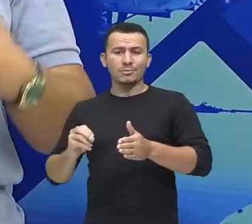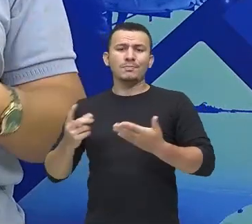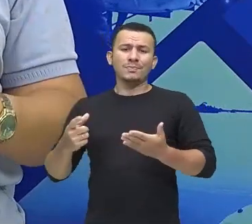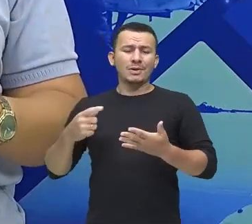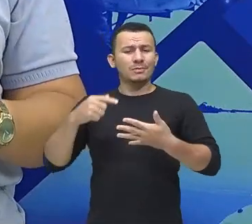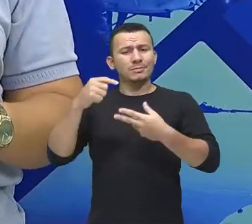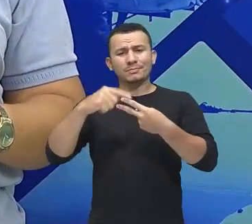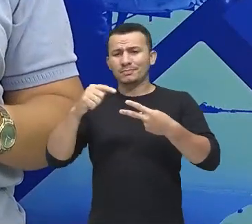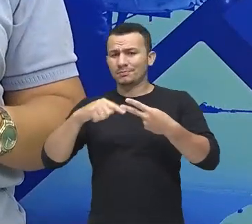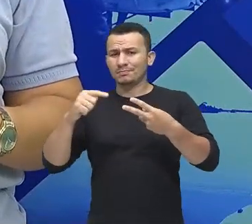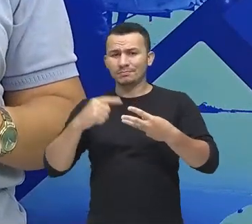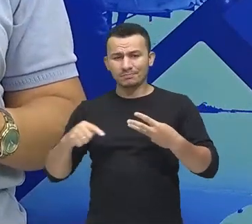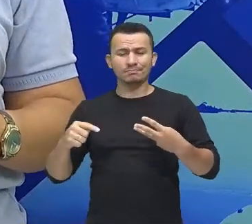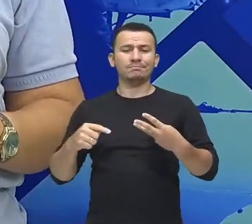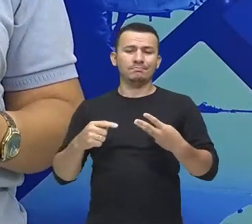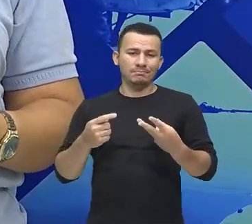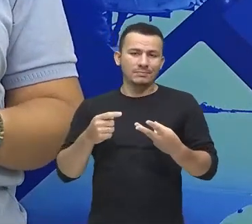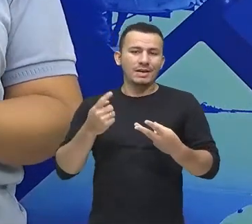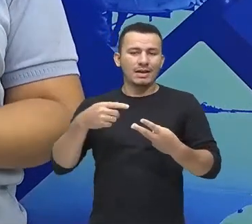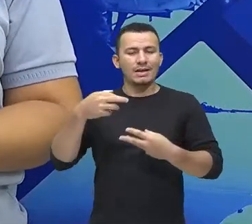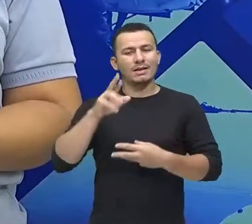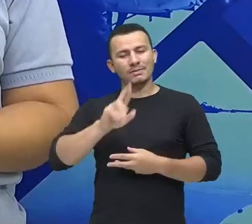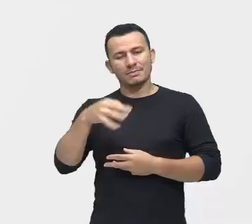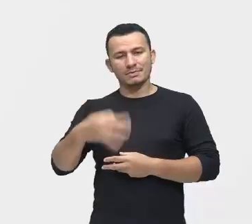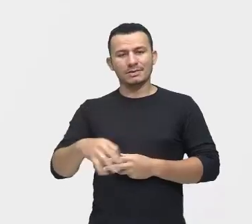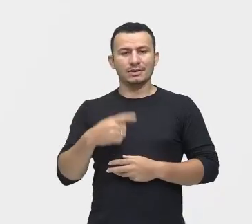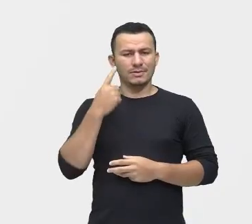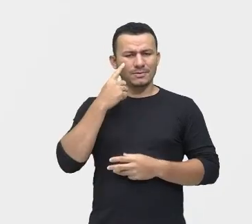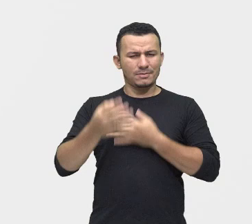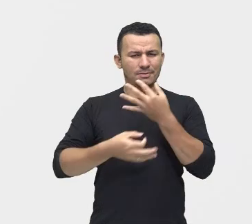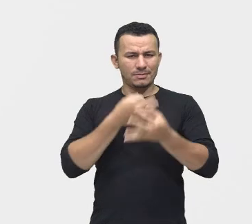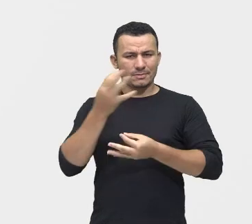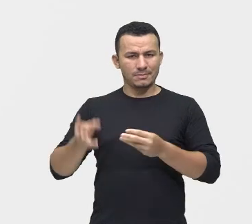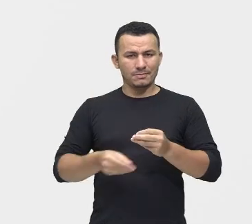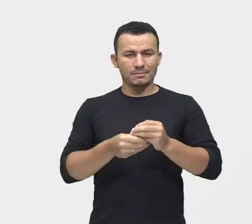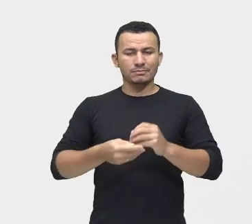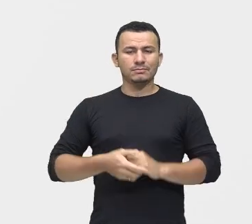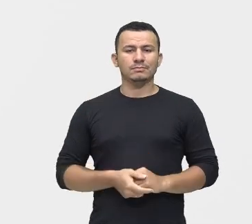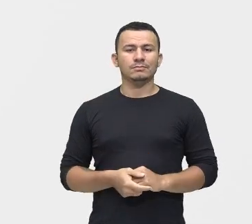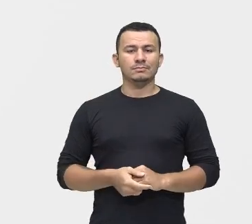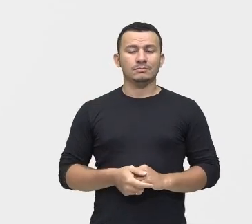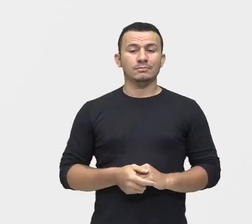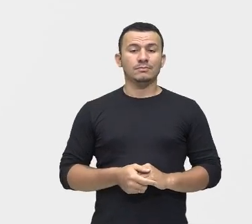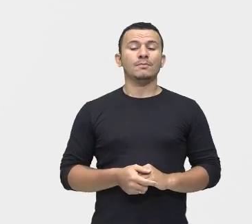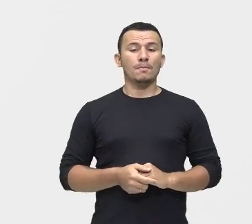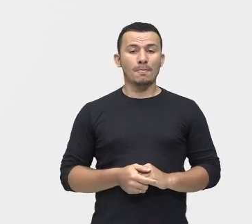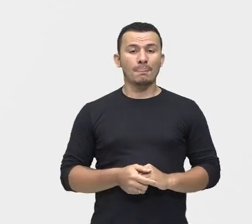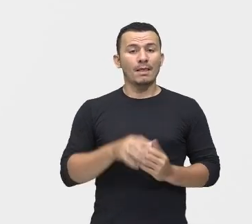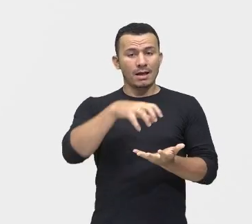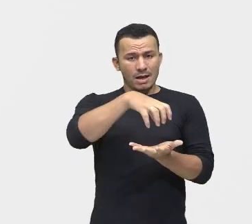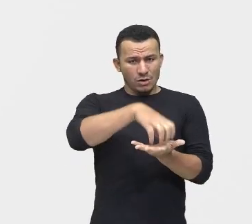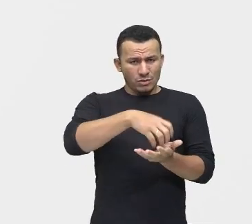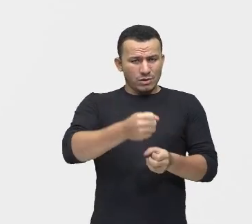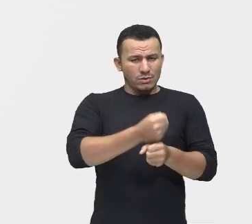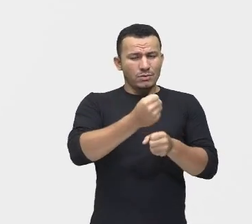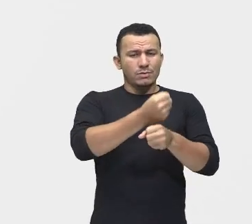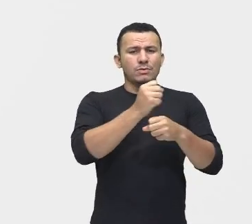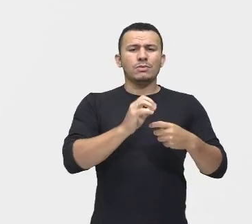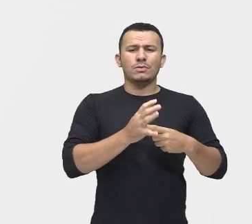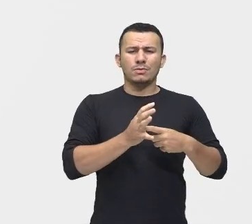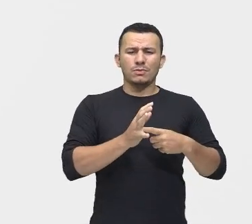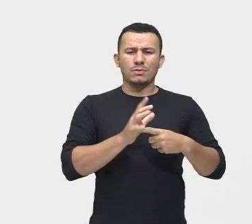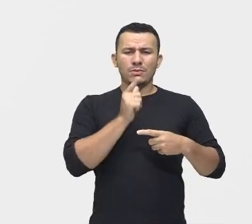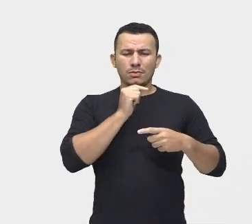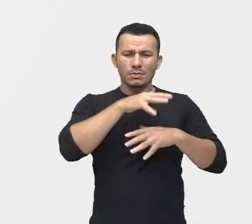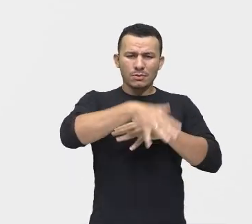essas 3 questões estão corretas. Olha aí o nosso comentário. As usinas hidrelétricas geram graves impactos